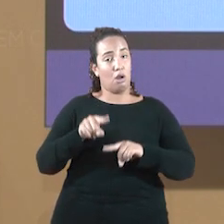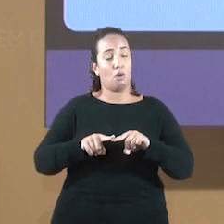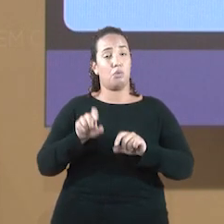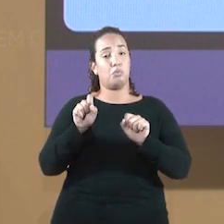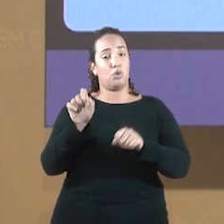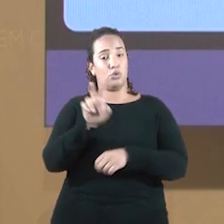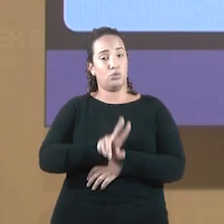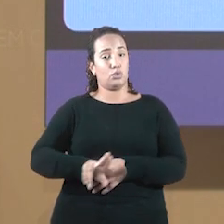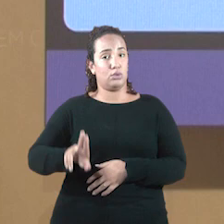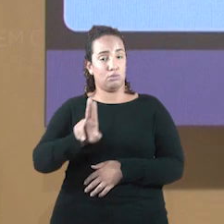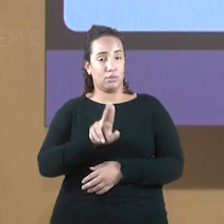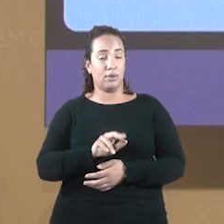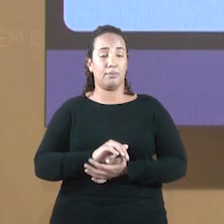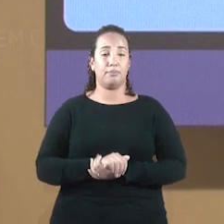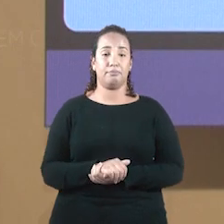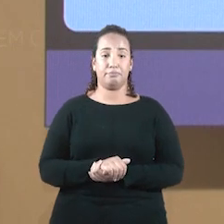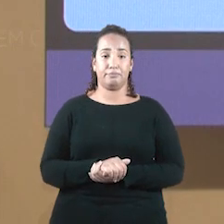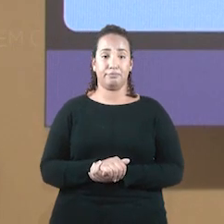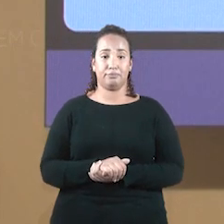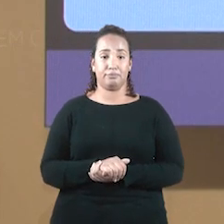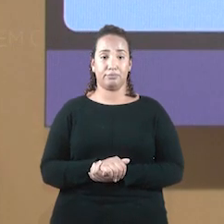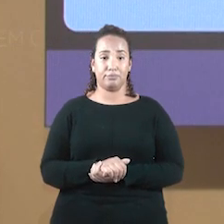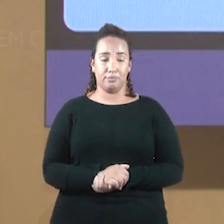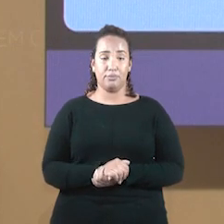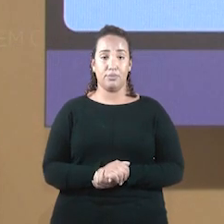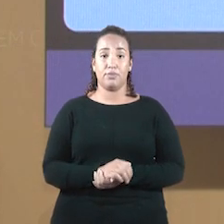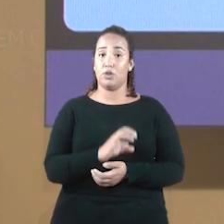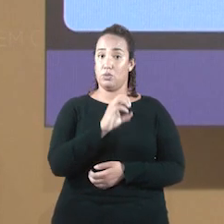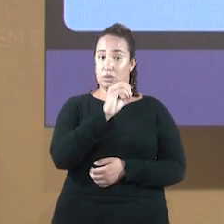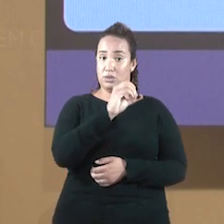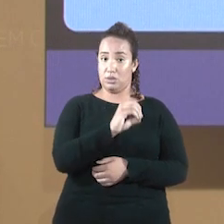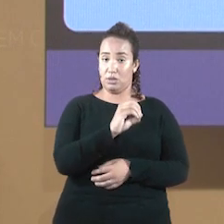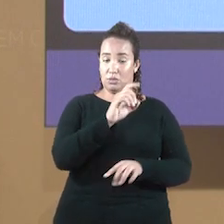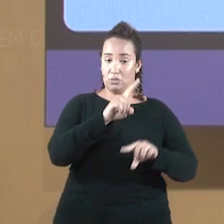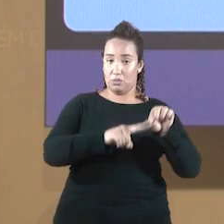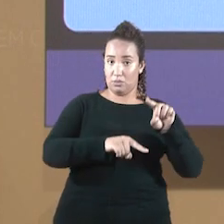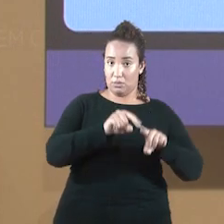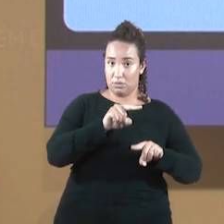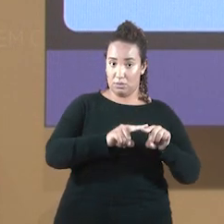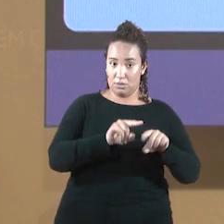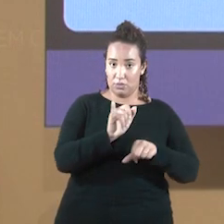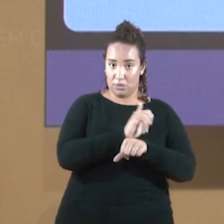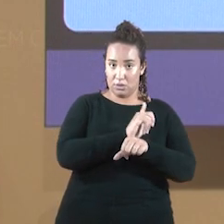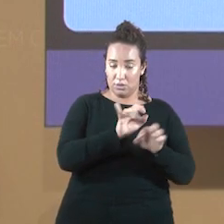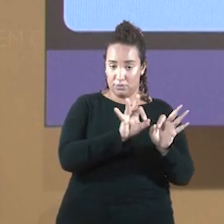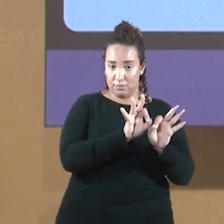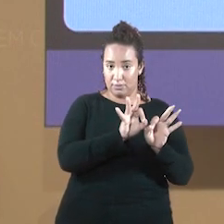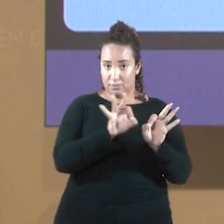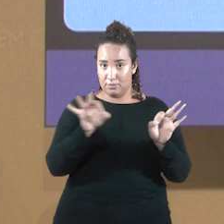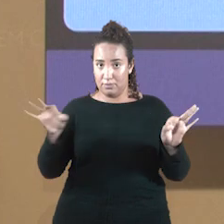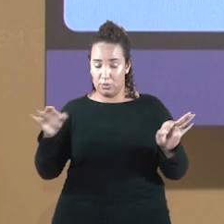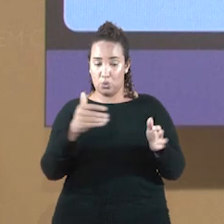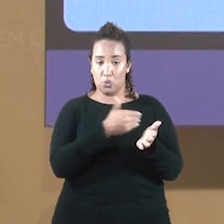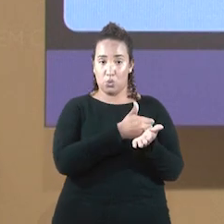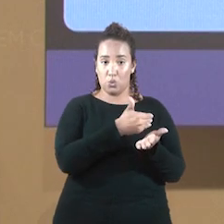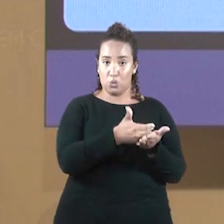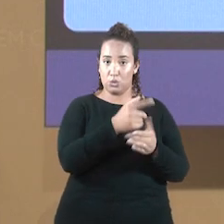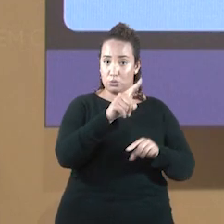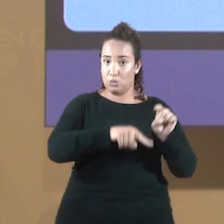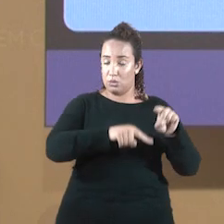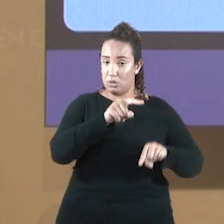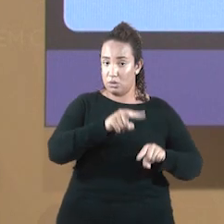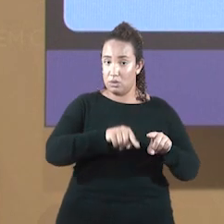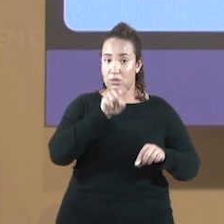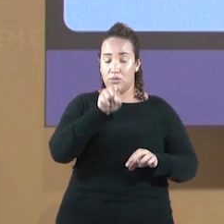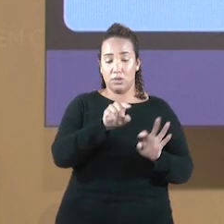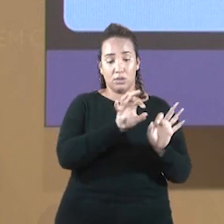ele. Vamos lá? O 0 do instrumento de medida precisa estar no início do objeto e você